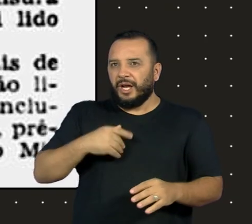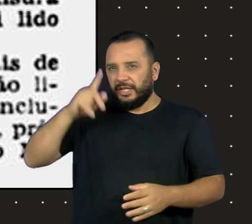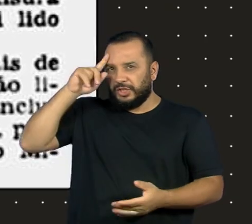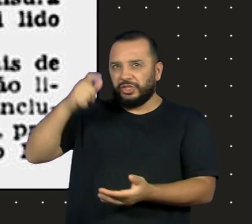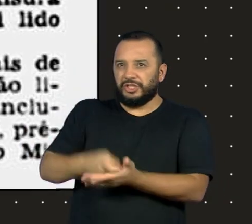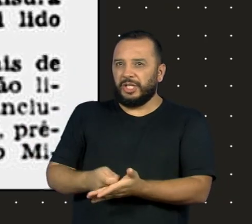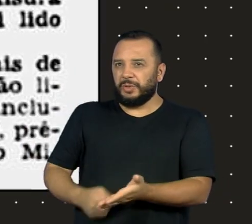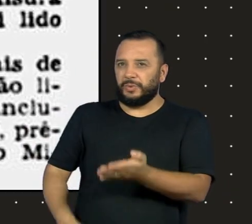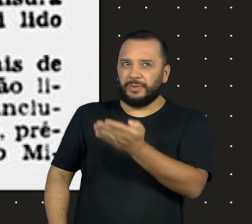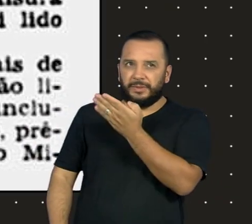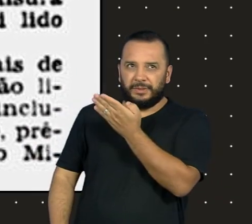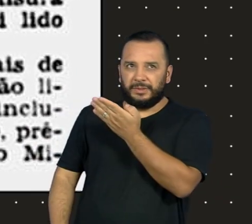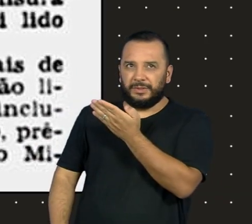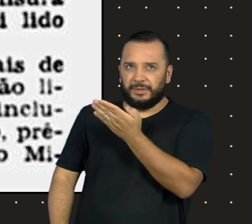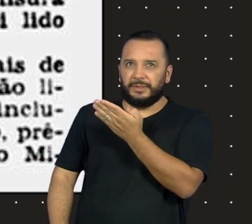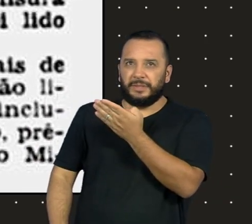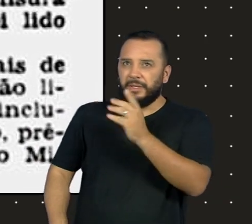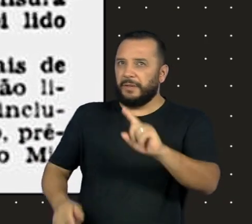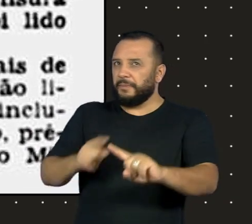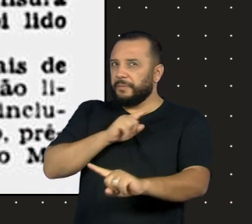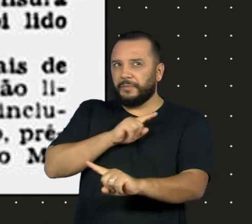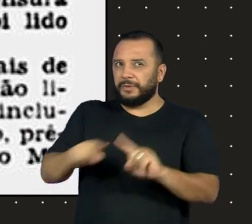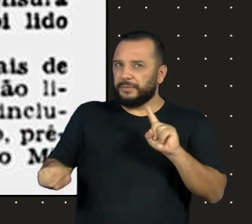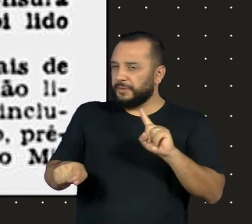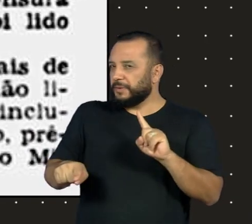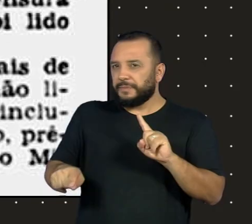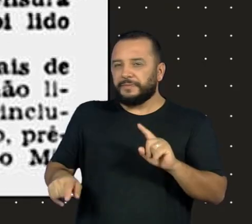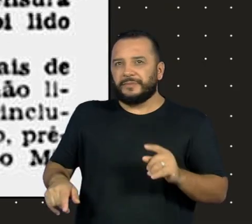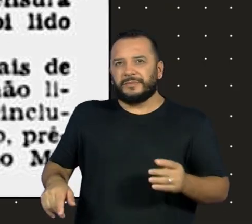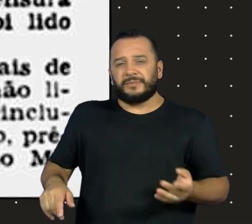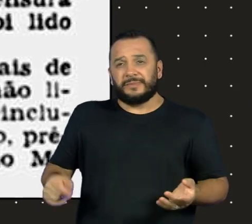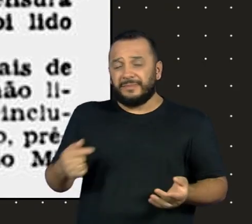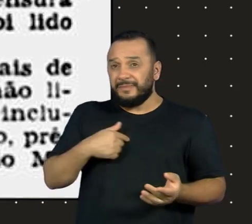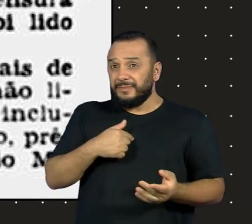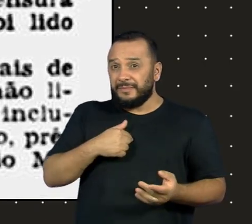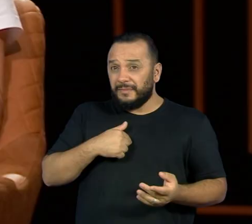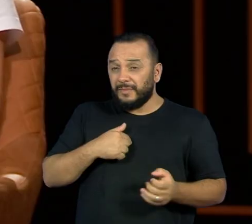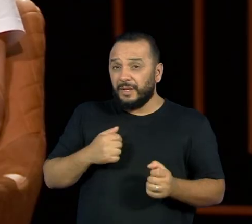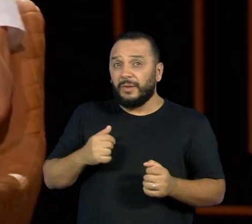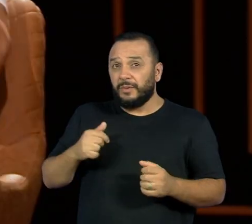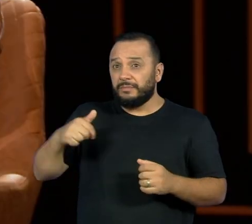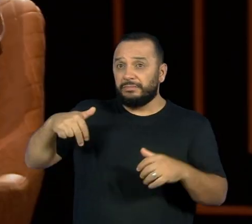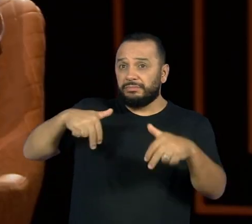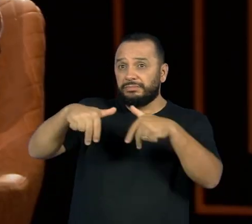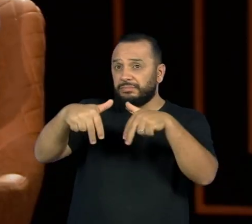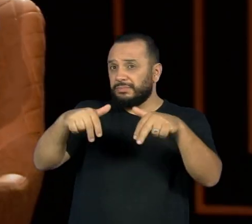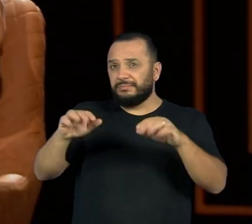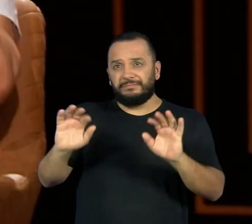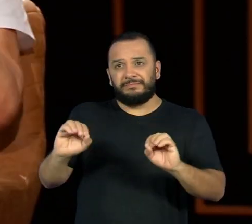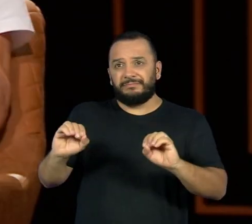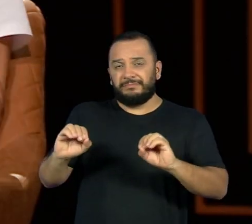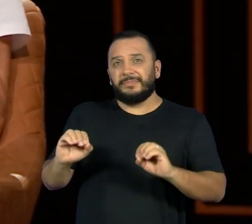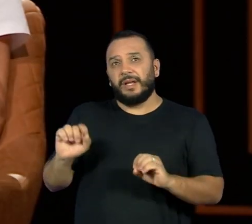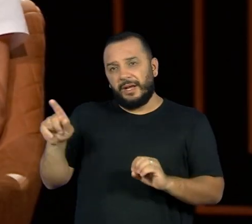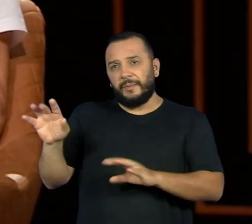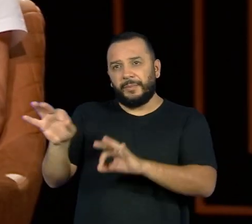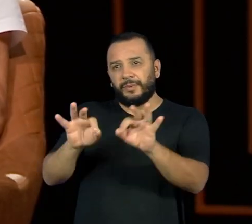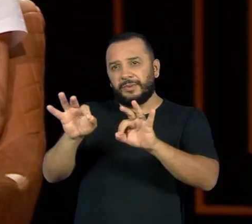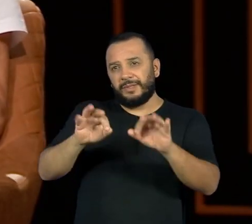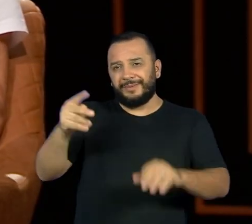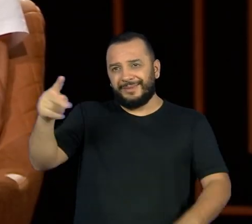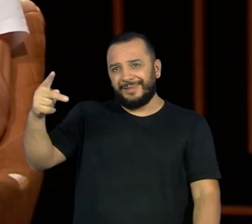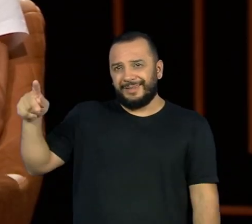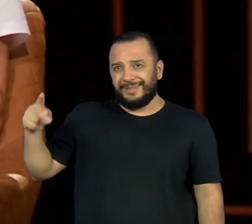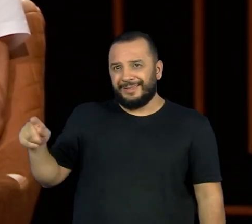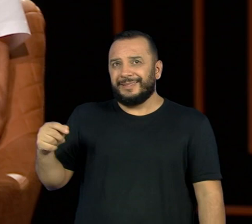tinha direito. Foi terrível para todos. Eu não estava em cena. A produção era deles lá, né?